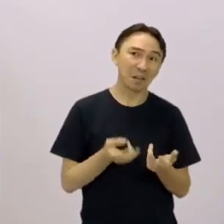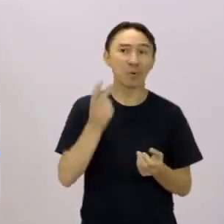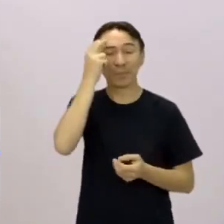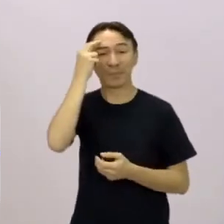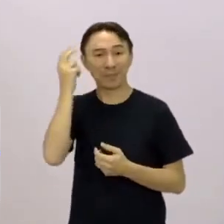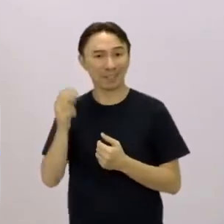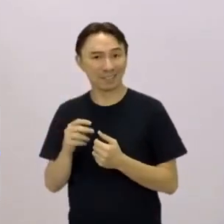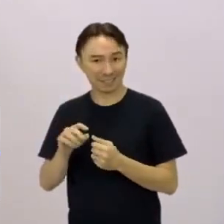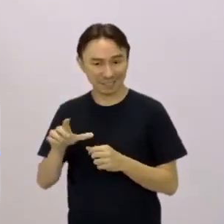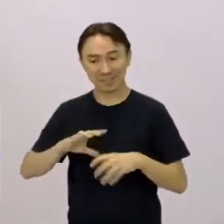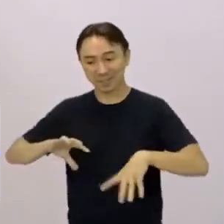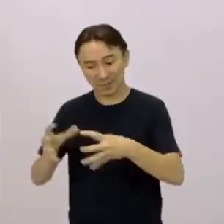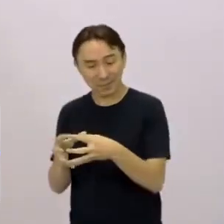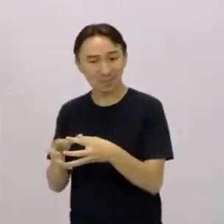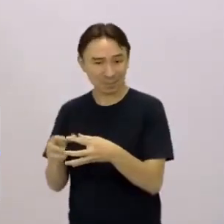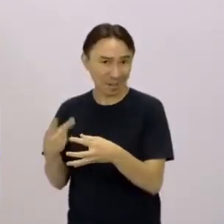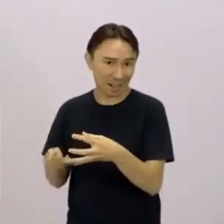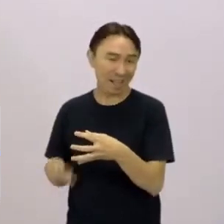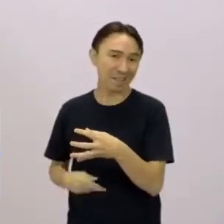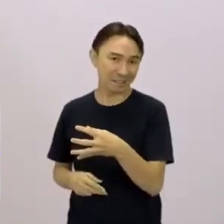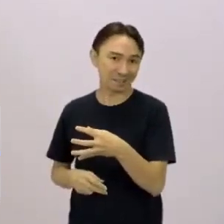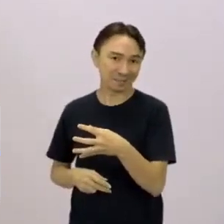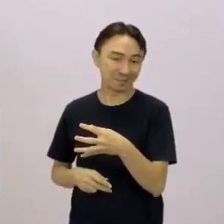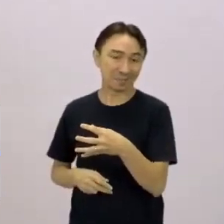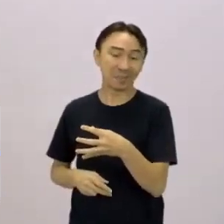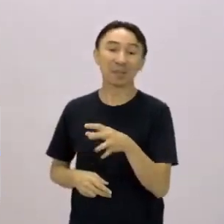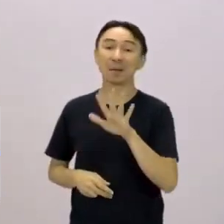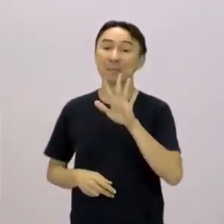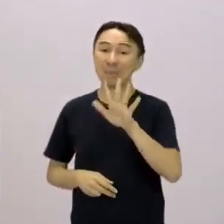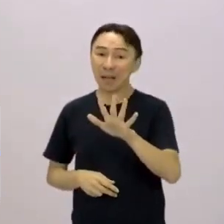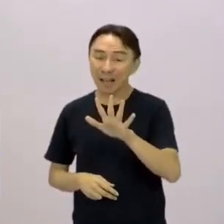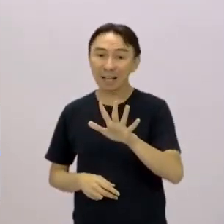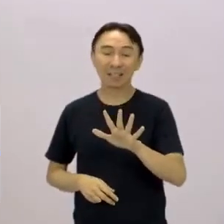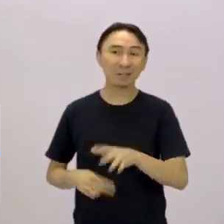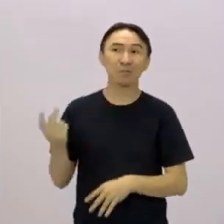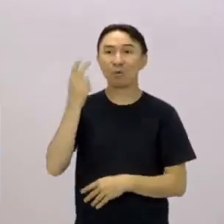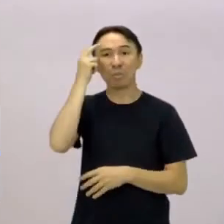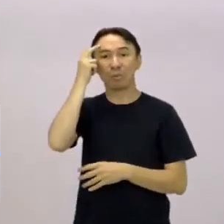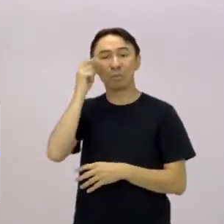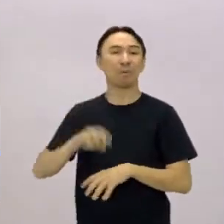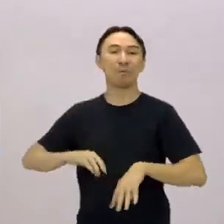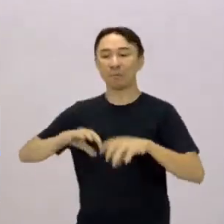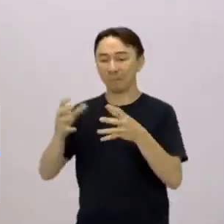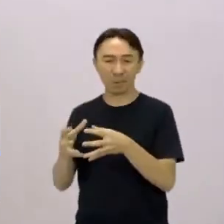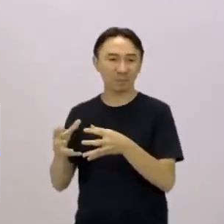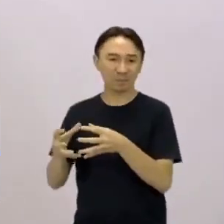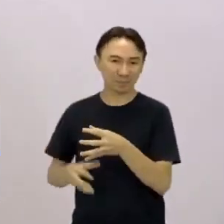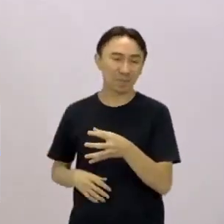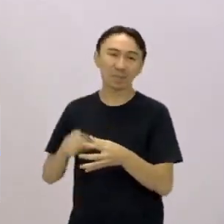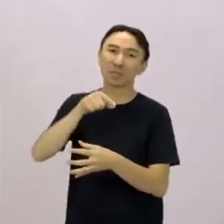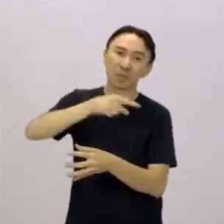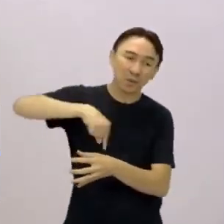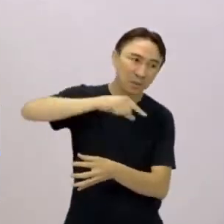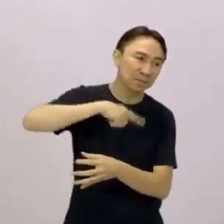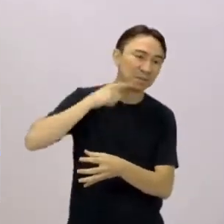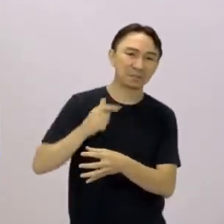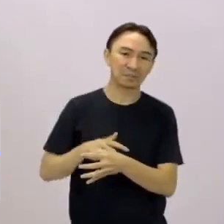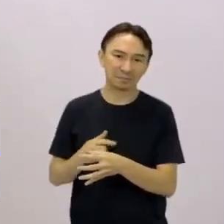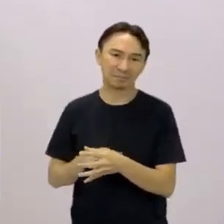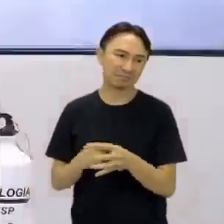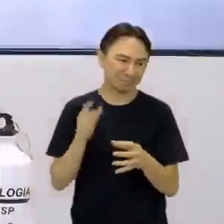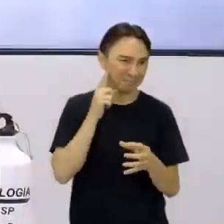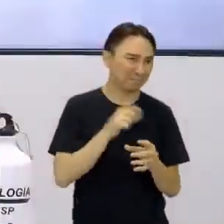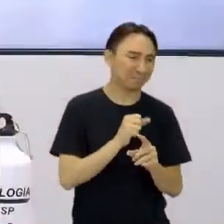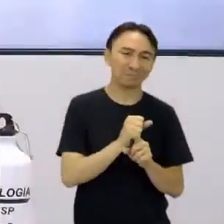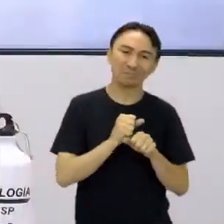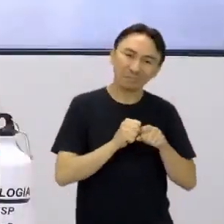faz com que isso seja uma cultura. Só que ela não é uma cultura compartilhada no dia a dia na nossa vivência. Uma parte porque